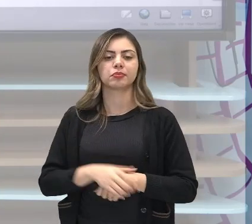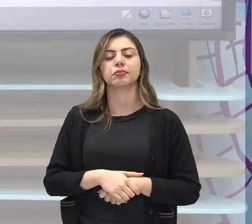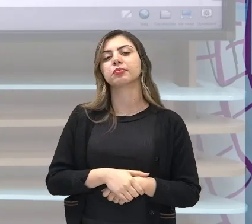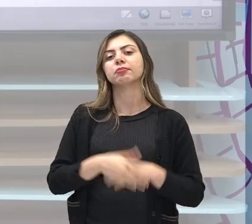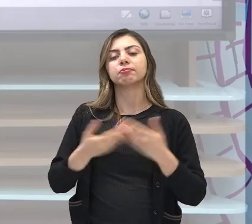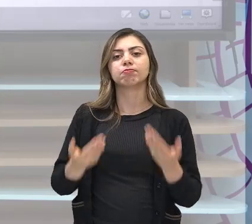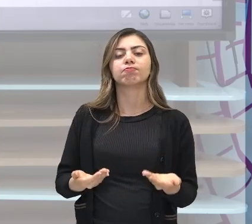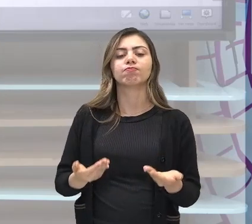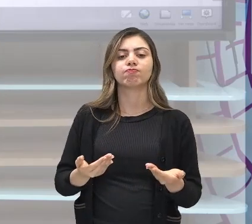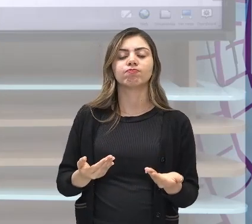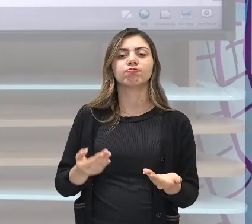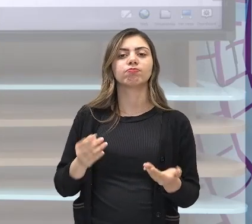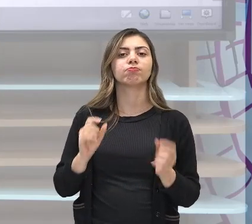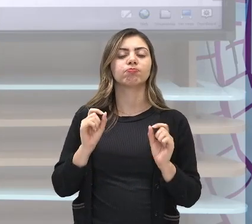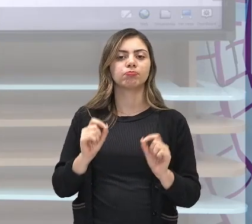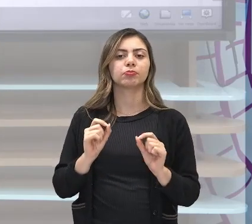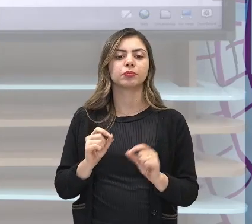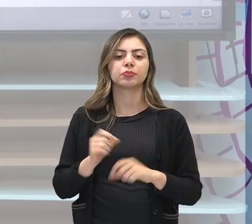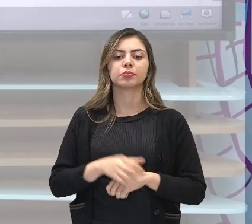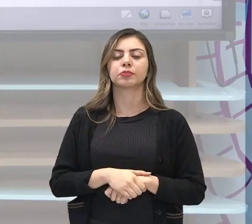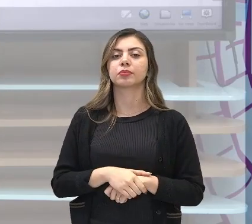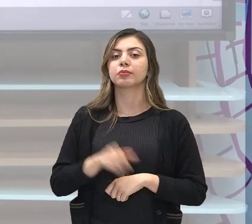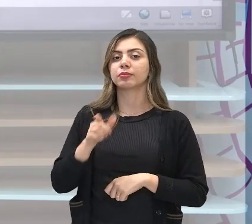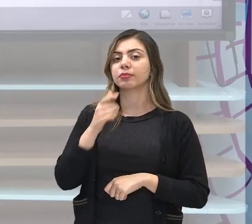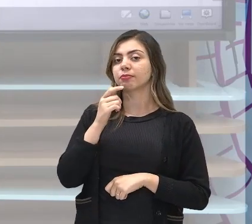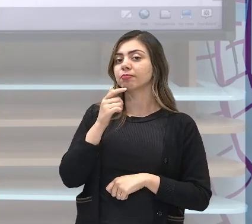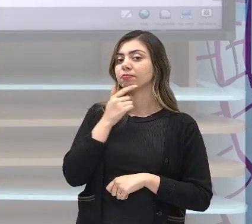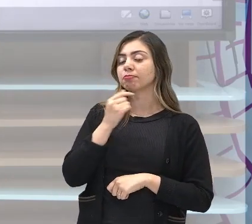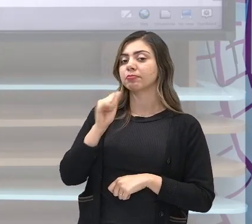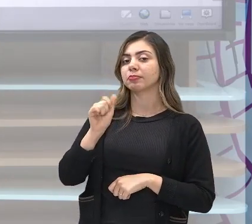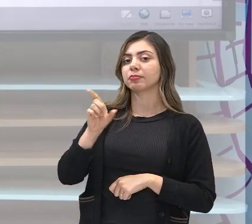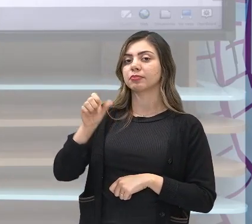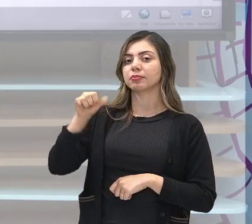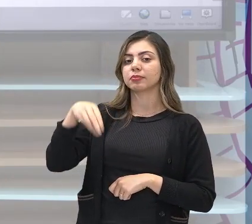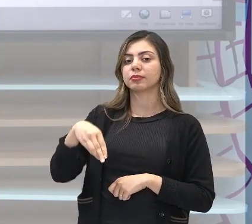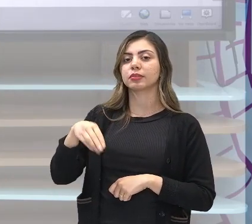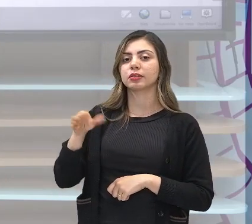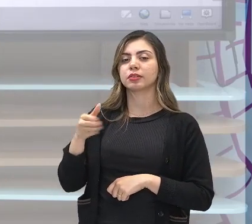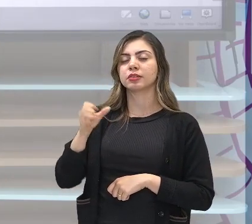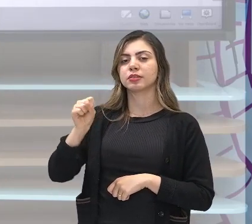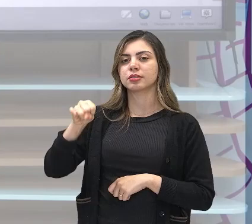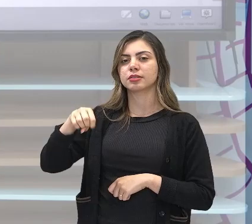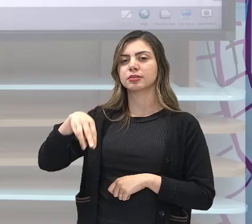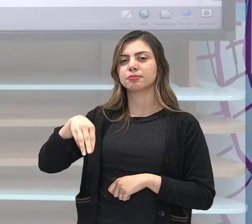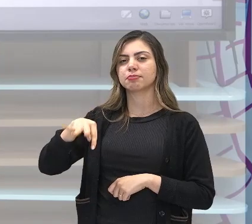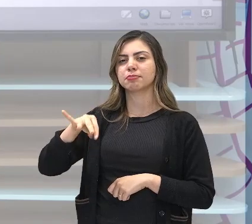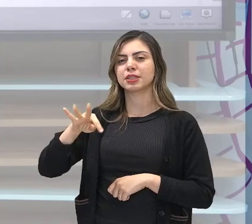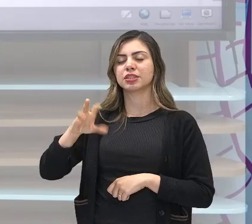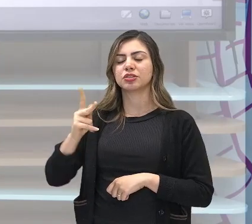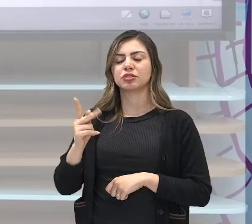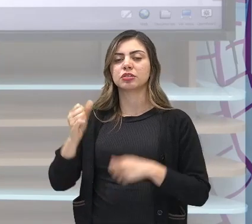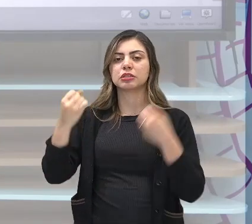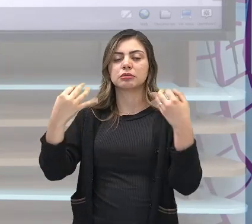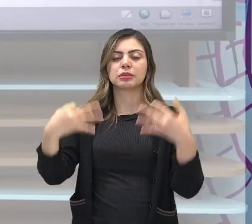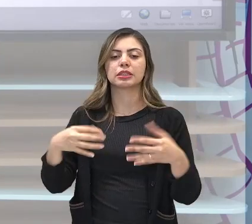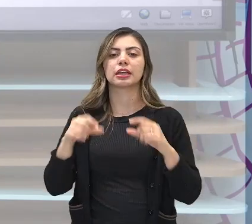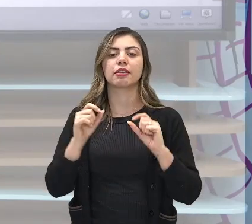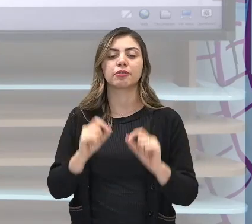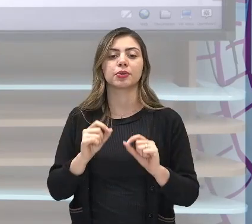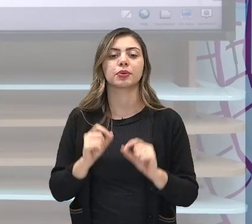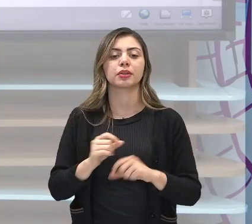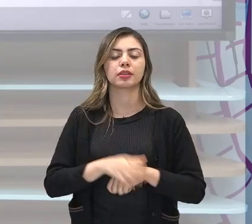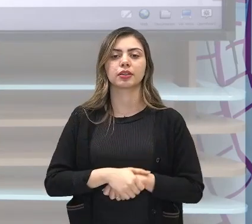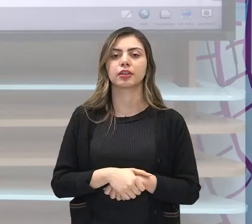contas, né, como Adam Smith falava, né, aquela mão invisível que